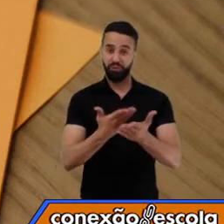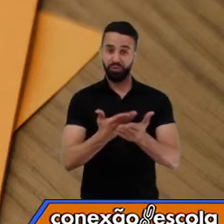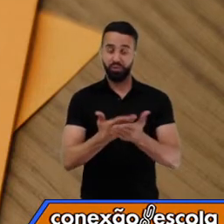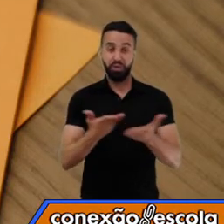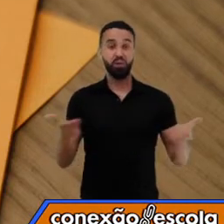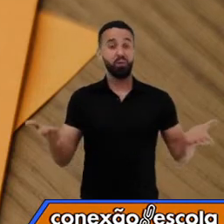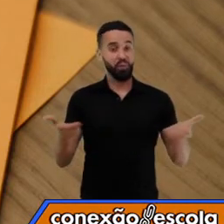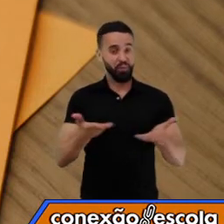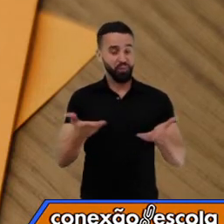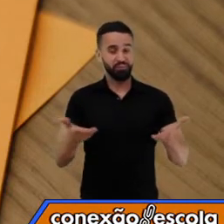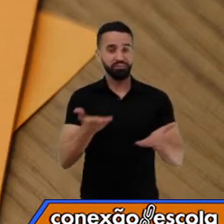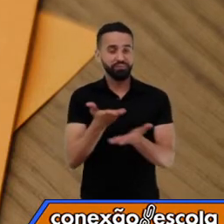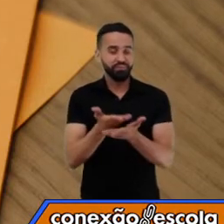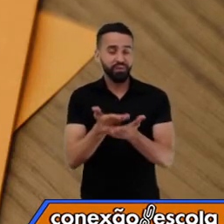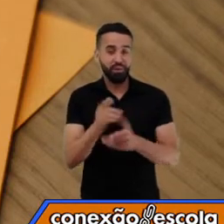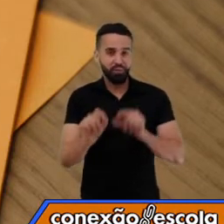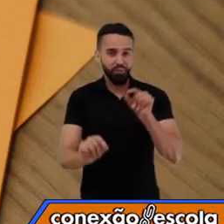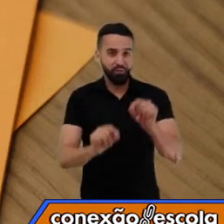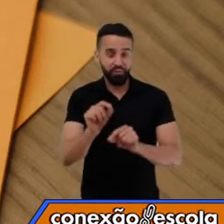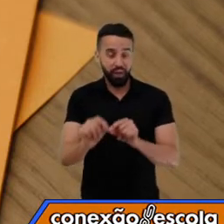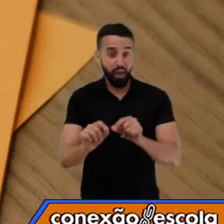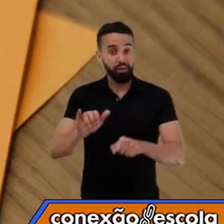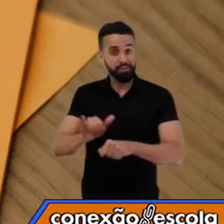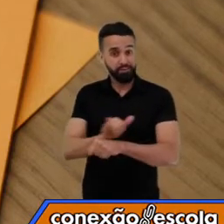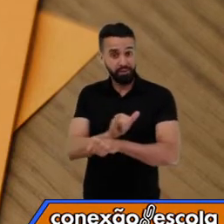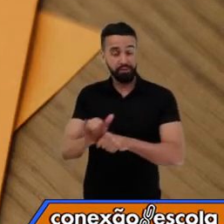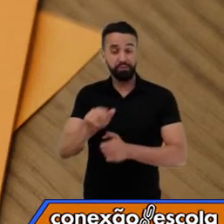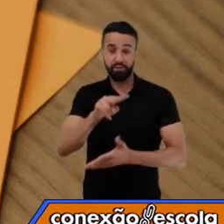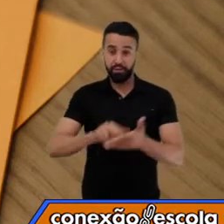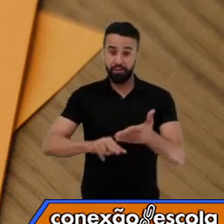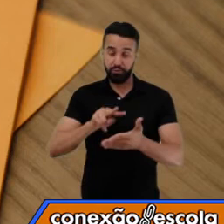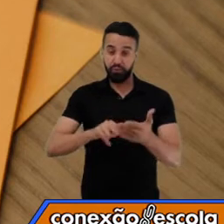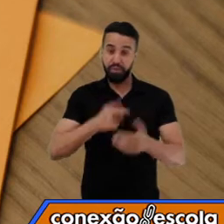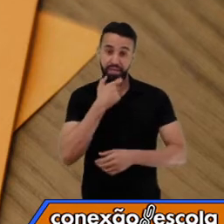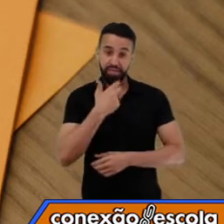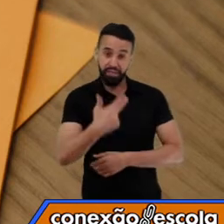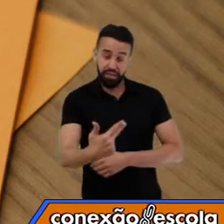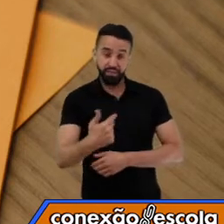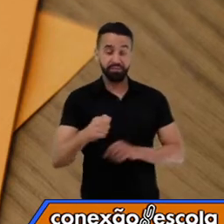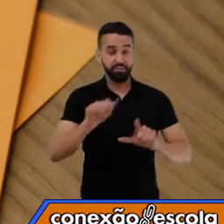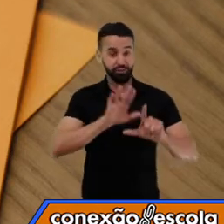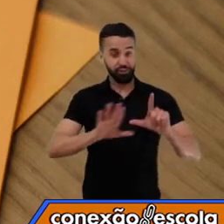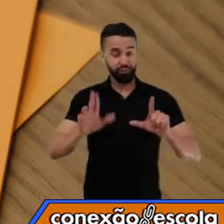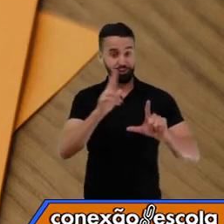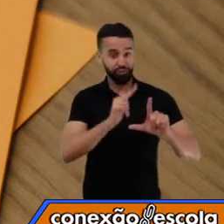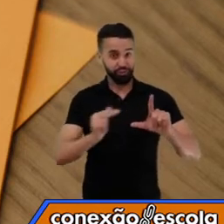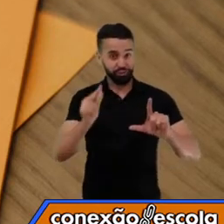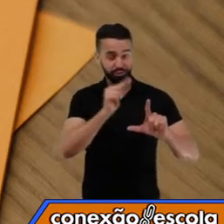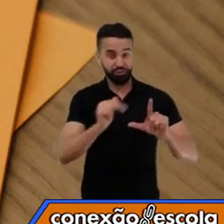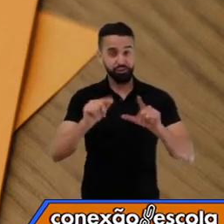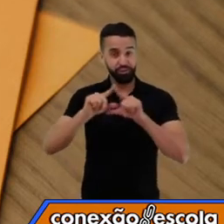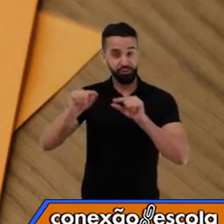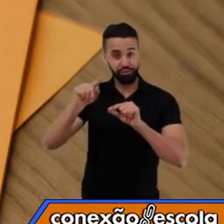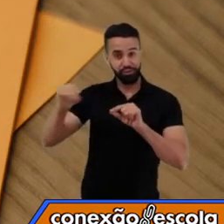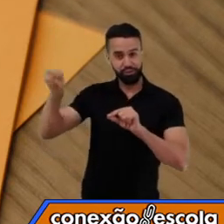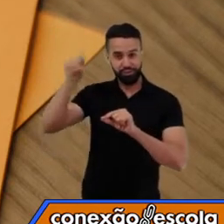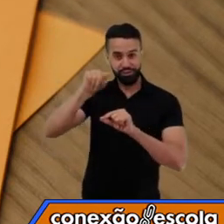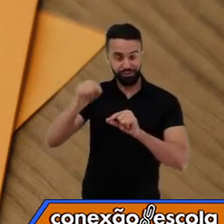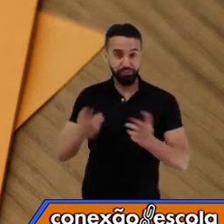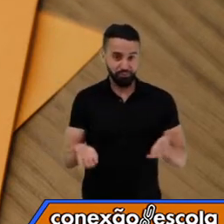hoje nós vamos estudar as estratégias de leitura em língua inglesa e a charge e a tirinha vamos